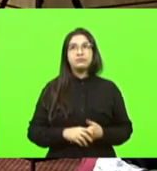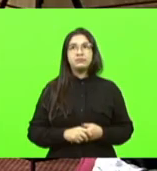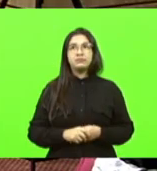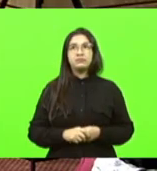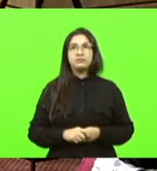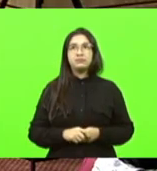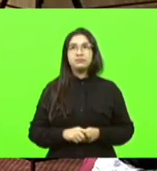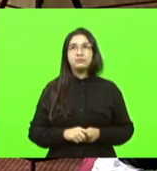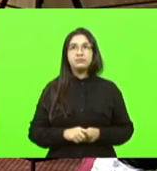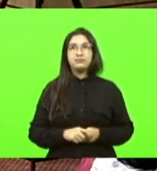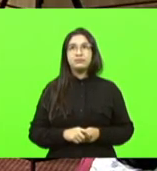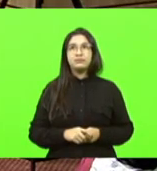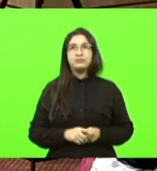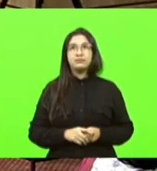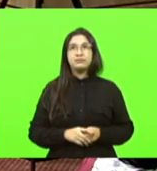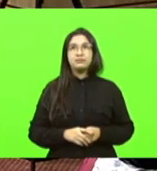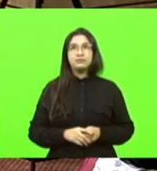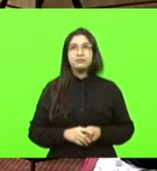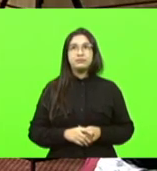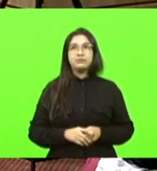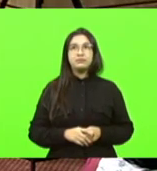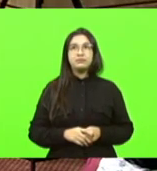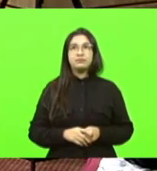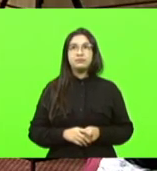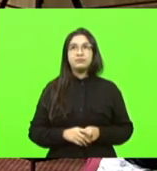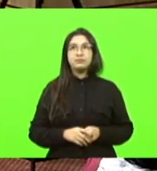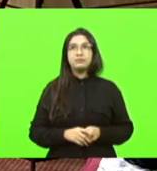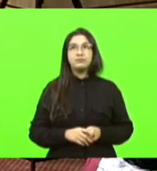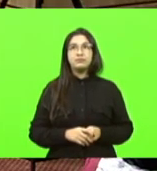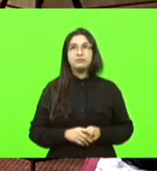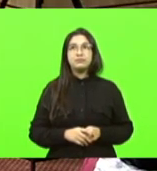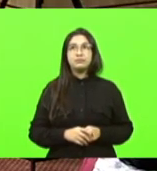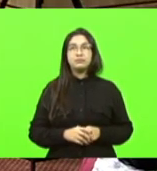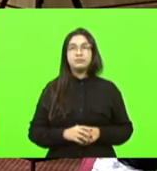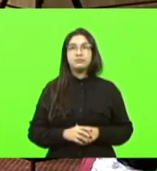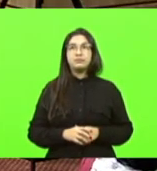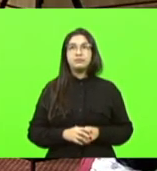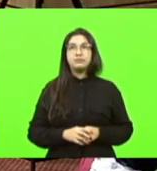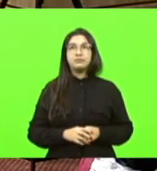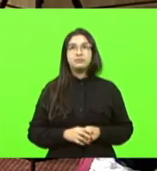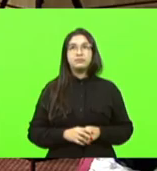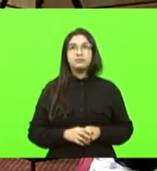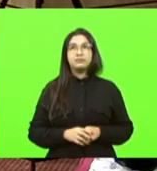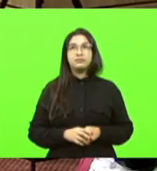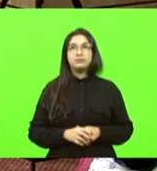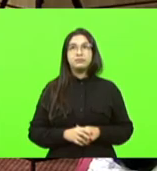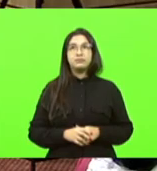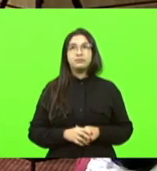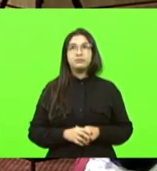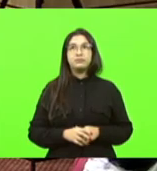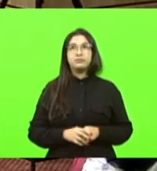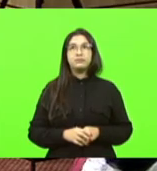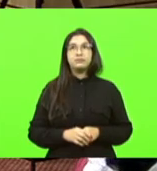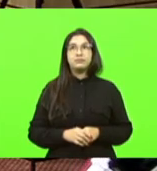nós temos vá silêncio escrito em tempos o deputado Padre Pedro pode ser era eu gostaria de falar depois do líder